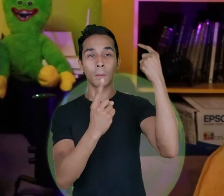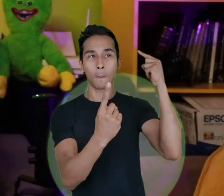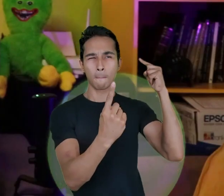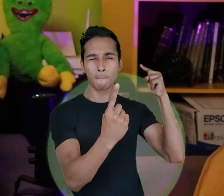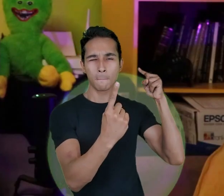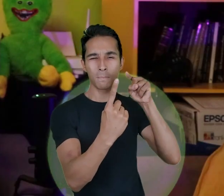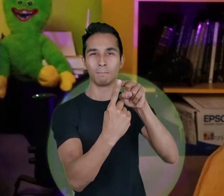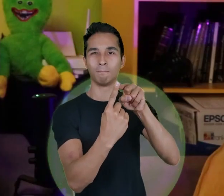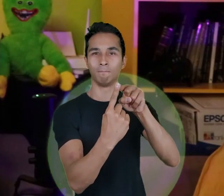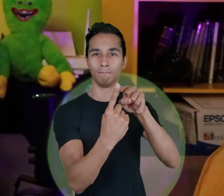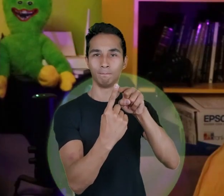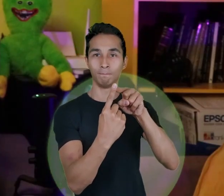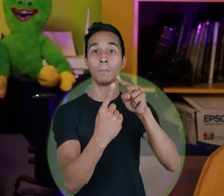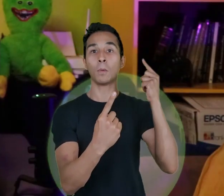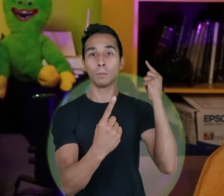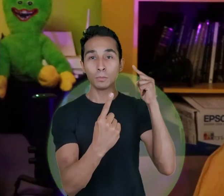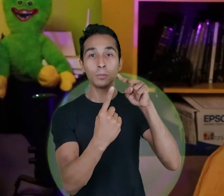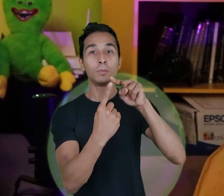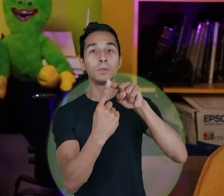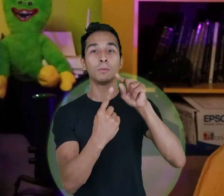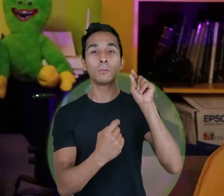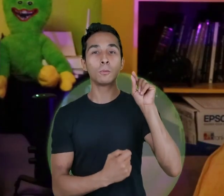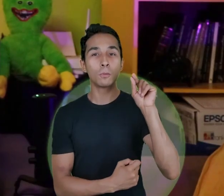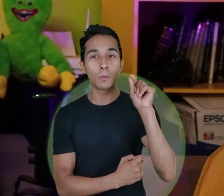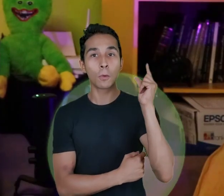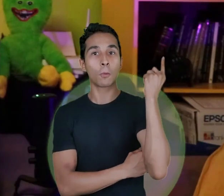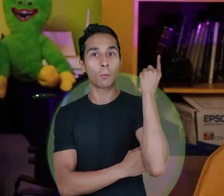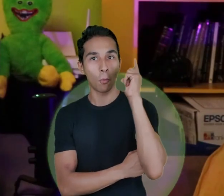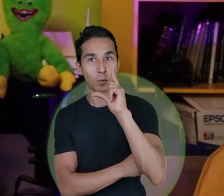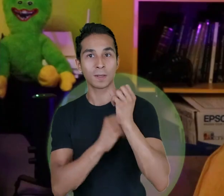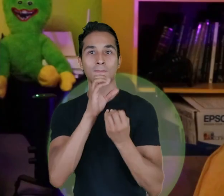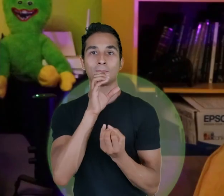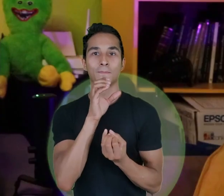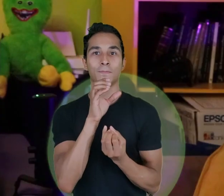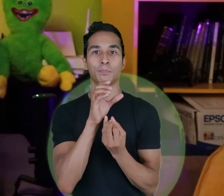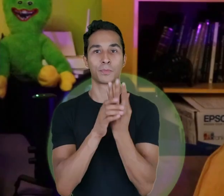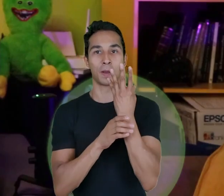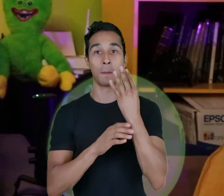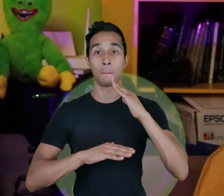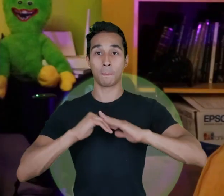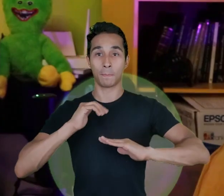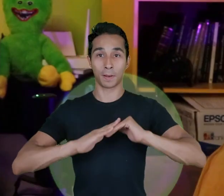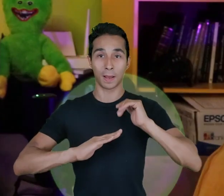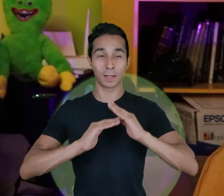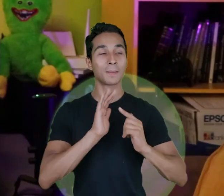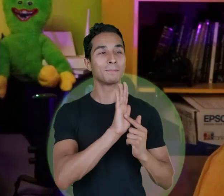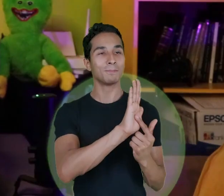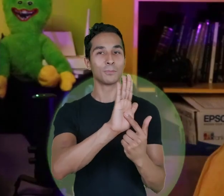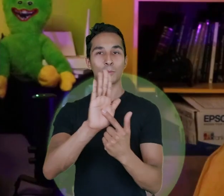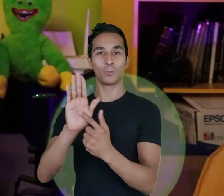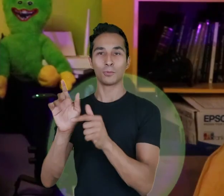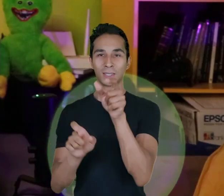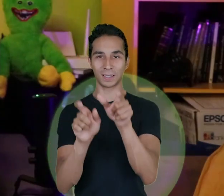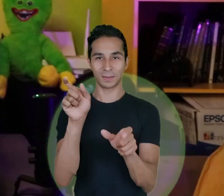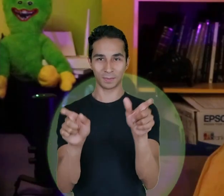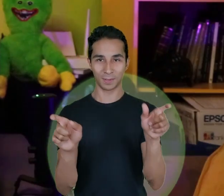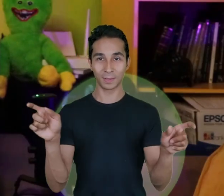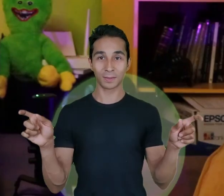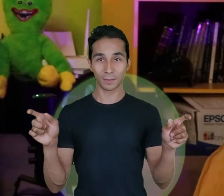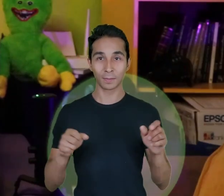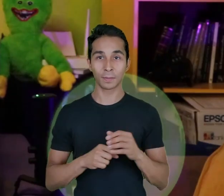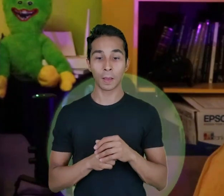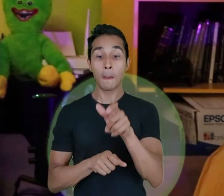um objetivo de realizar algo. E algo geralmente é feito para alguém, né? Então pensa aí já